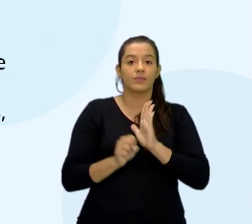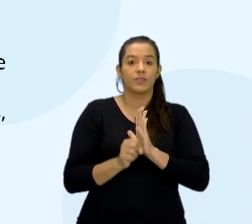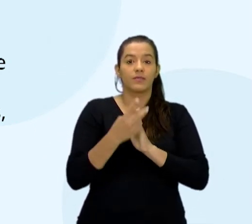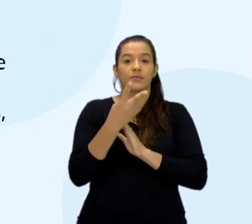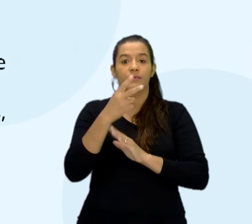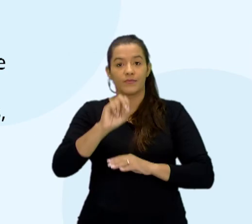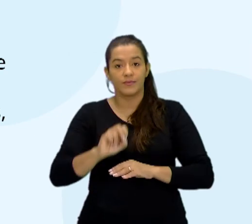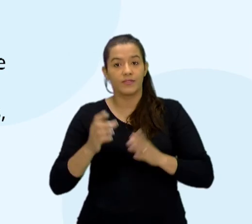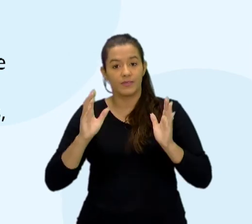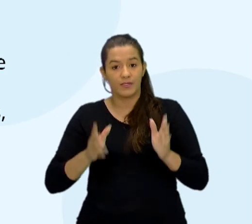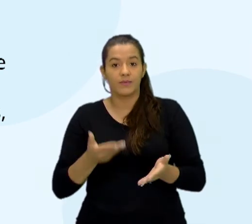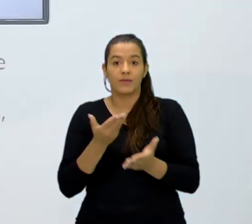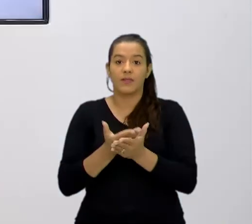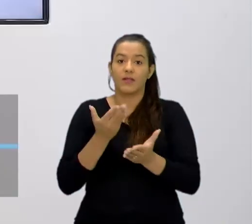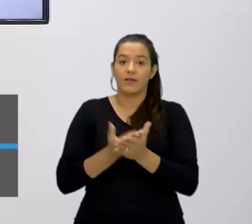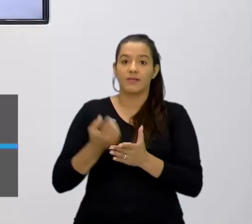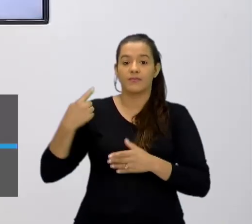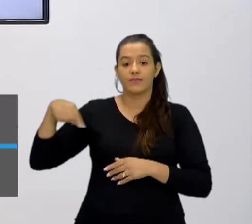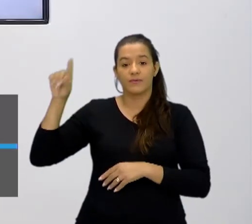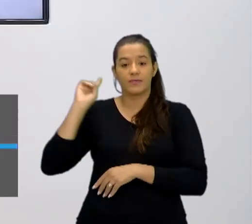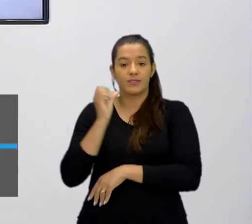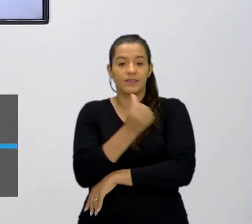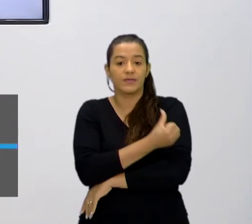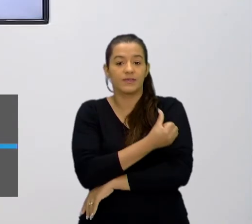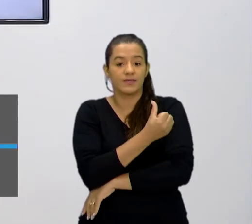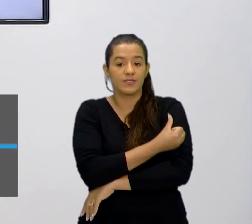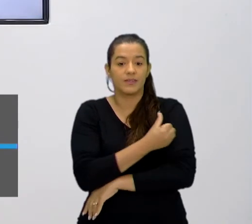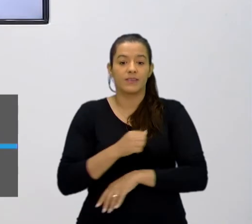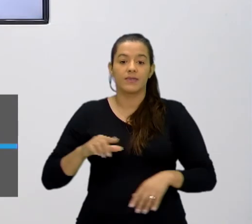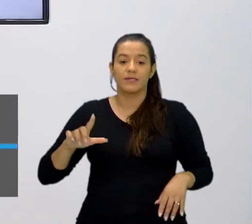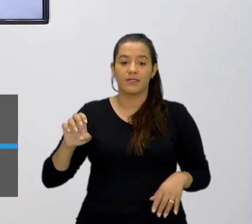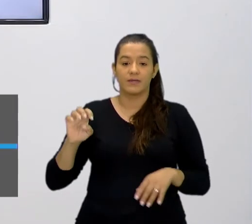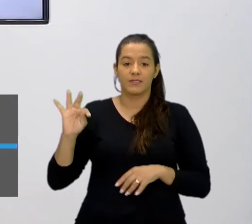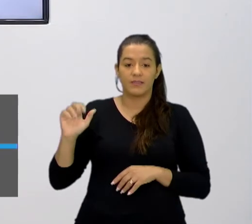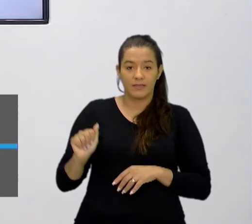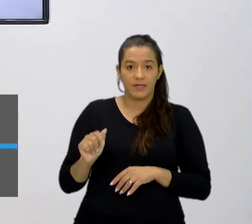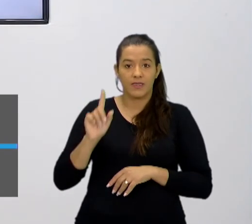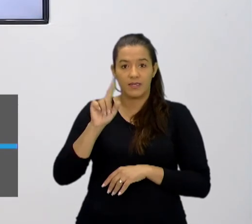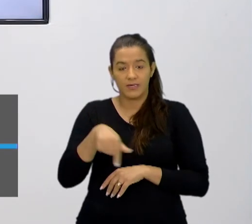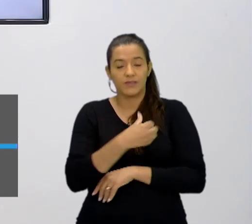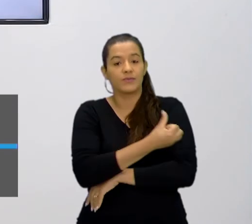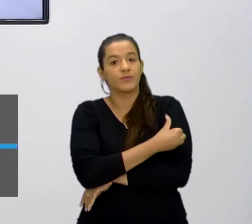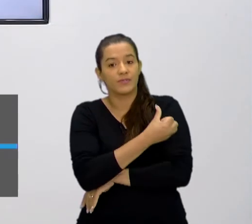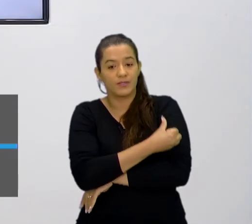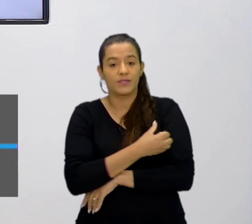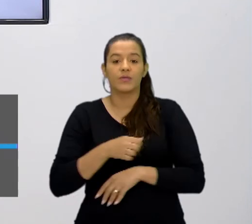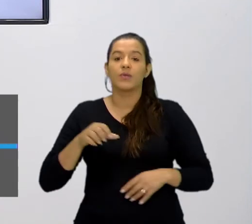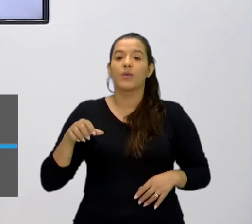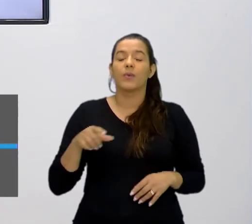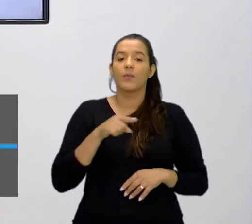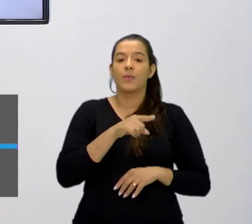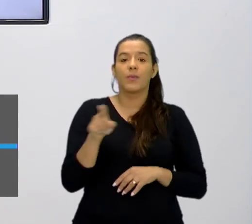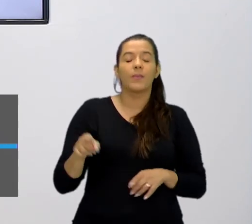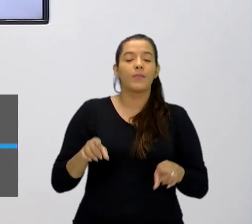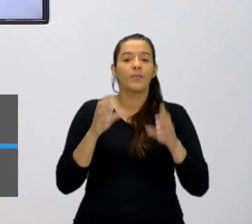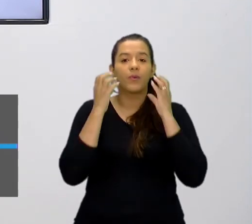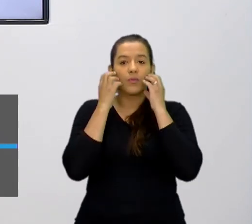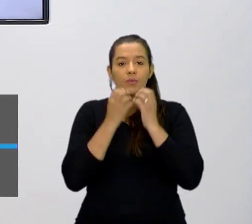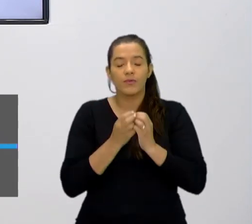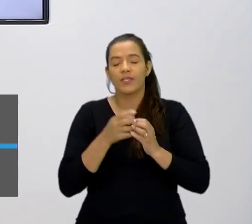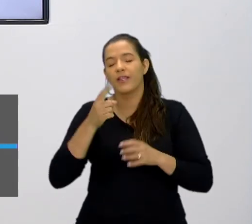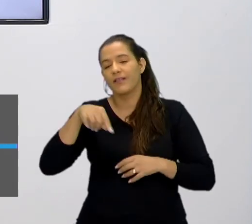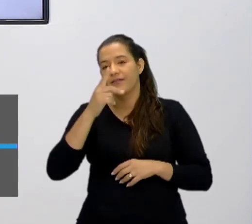aula anterior, aí, a aula do 6º ano, Lita. Era do 6º ano. O professor Tony falou dessa relação